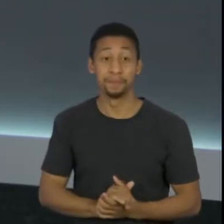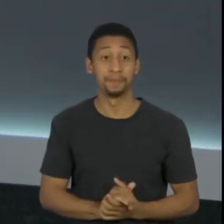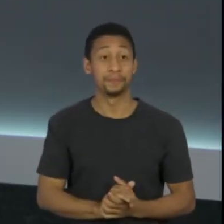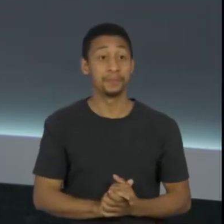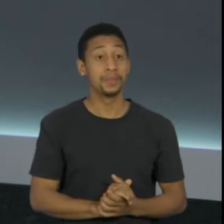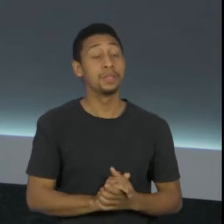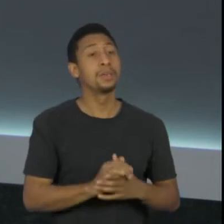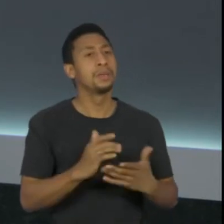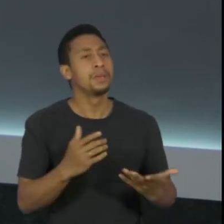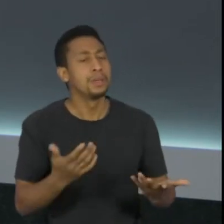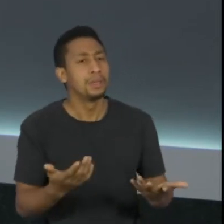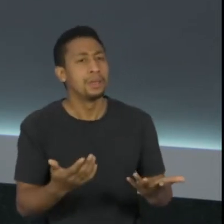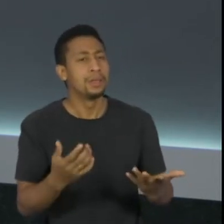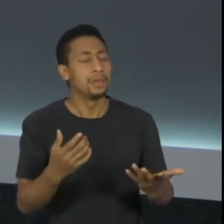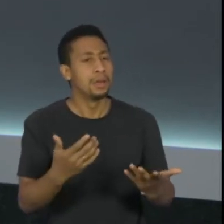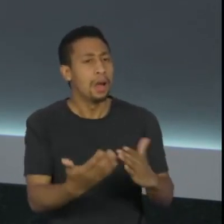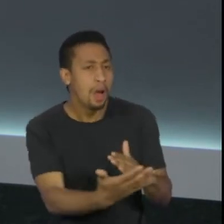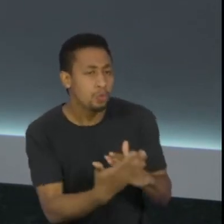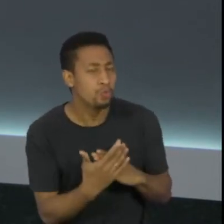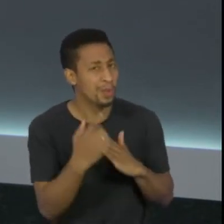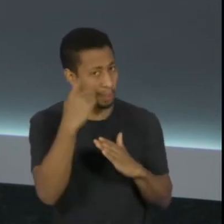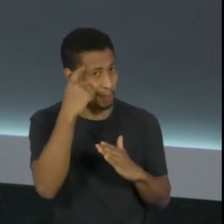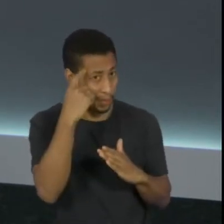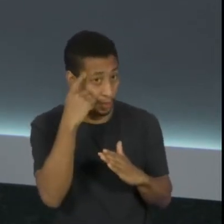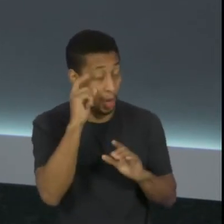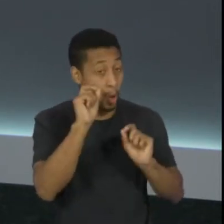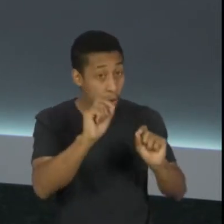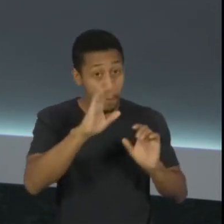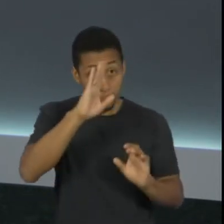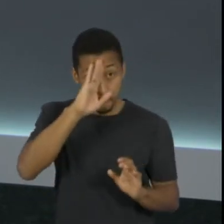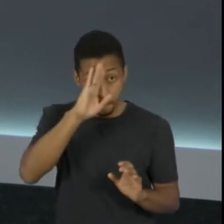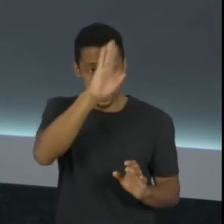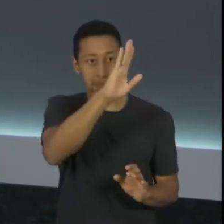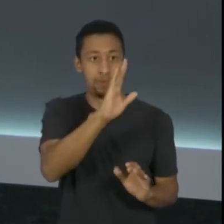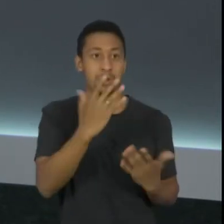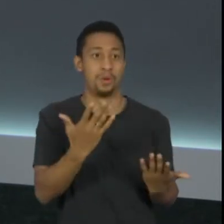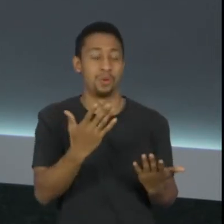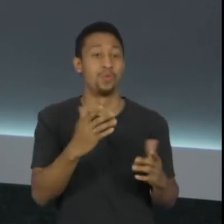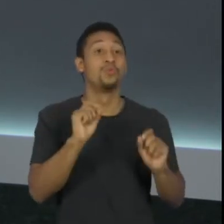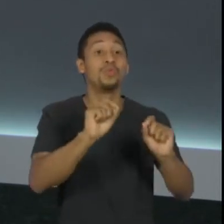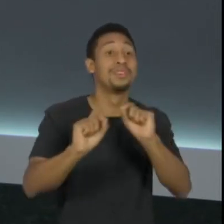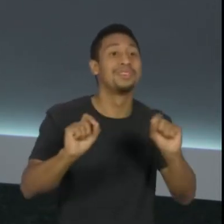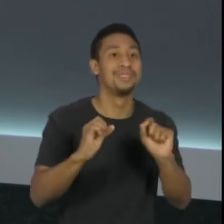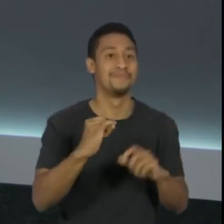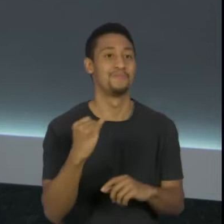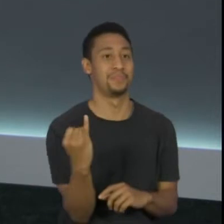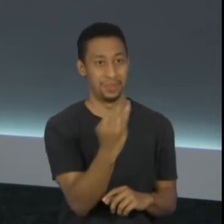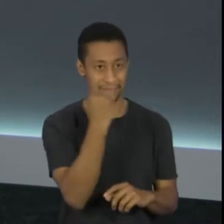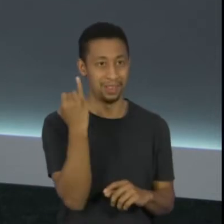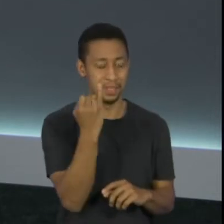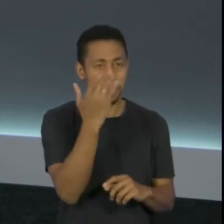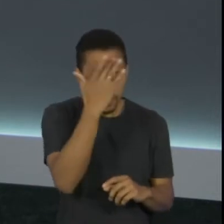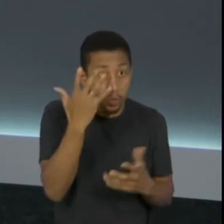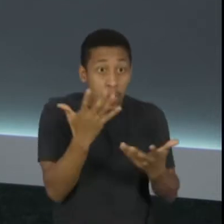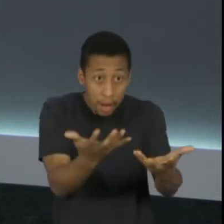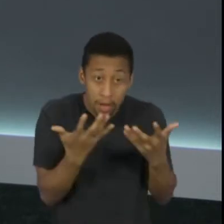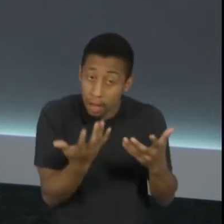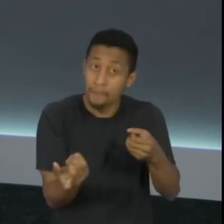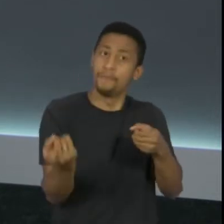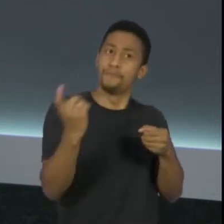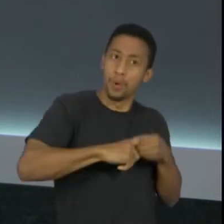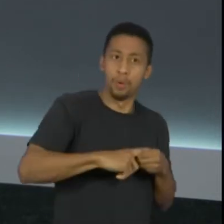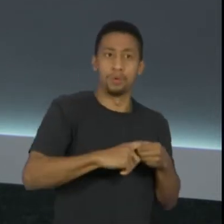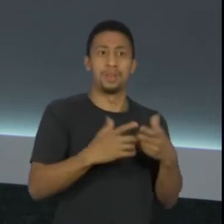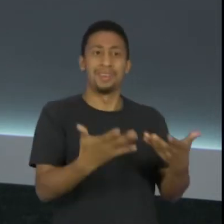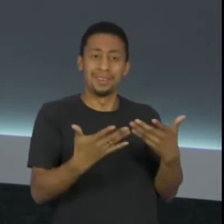nos ajuda a pensar um pouco sobre prioridades, né? Muita gente pressionando para voltar à atividade, para sair, para